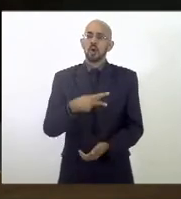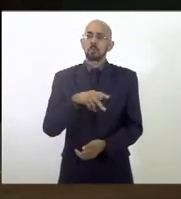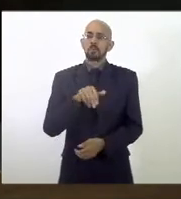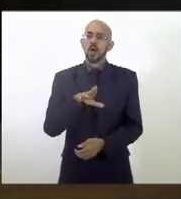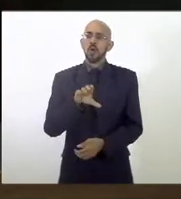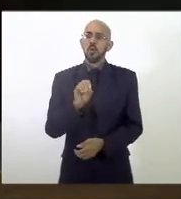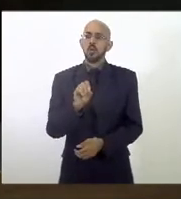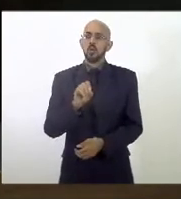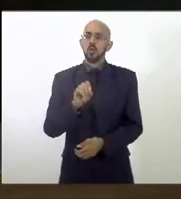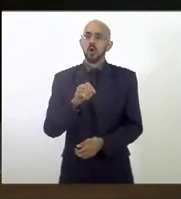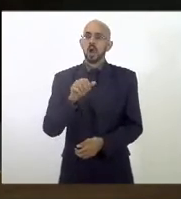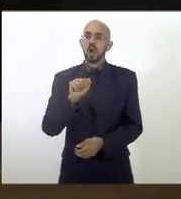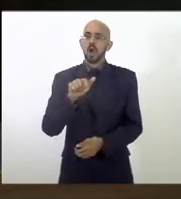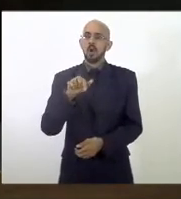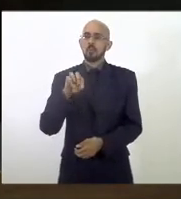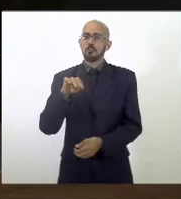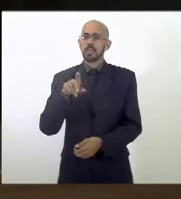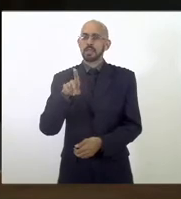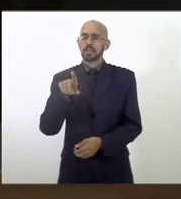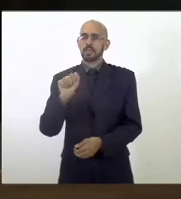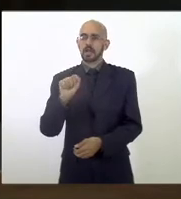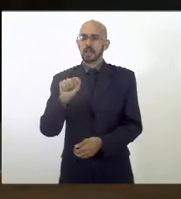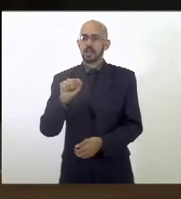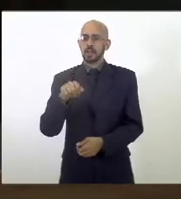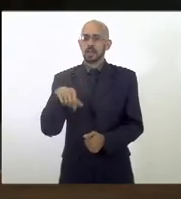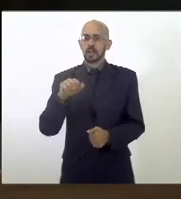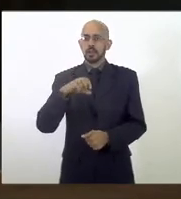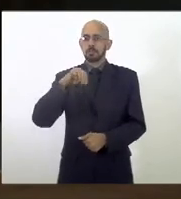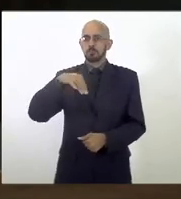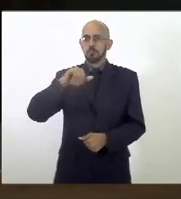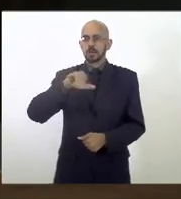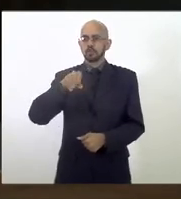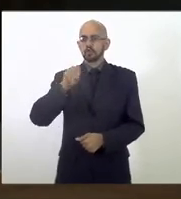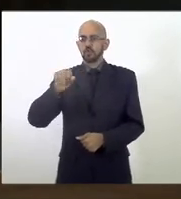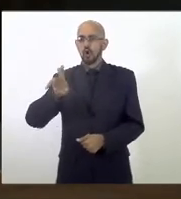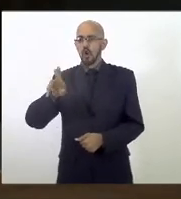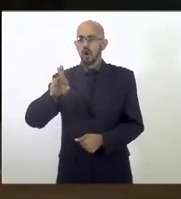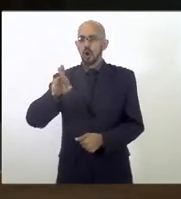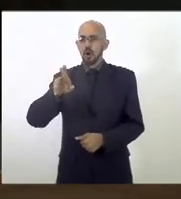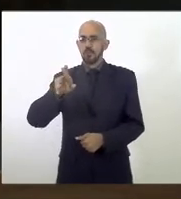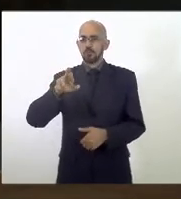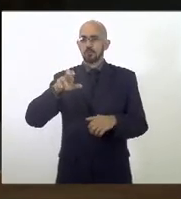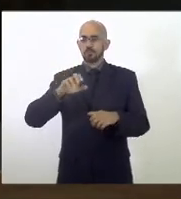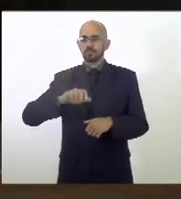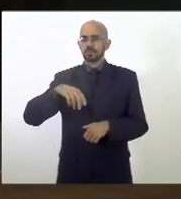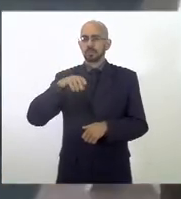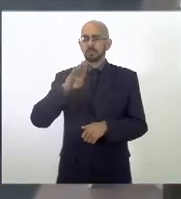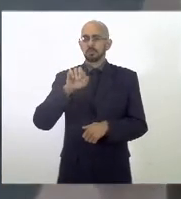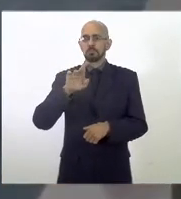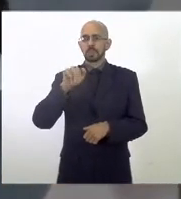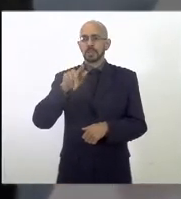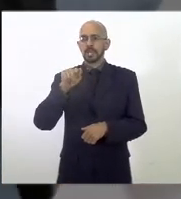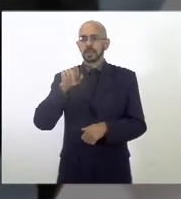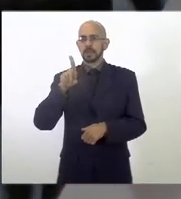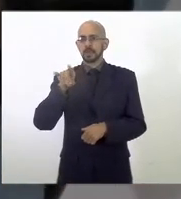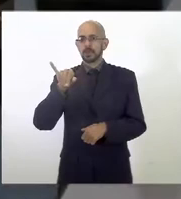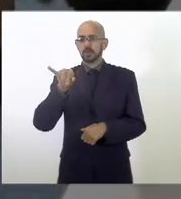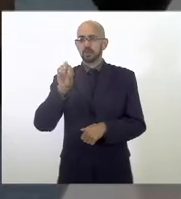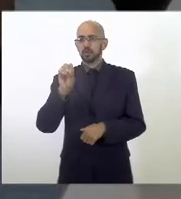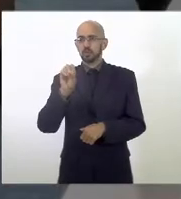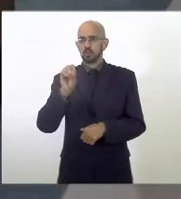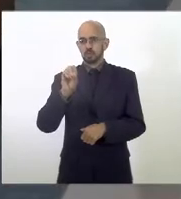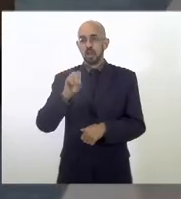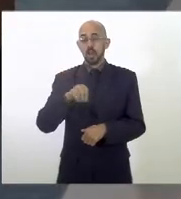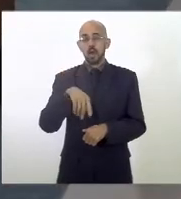Institucionais do Comando Militar do Leste, o Major Brigadeiro do Ar, já citei, Luiz Guilherme Silveira